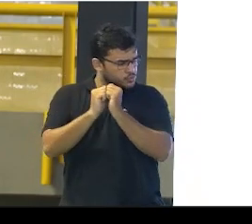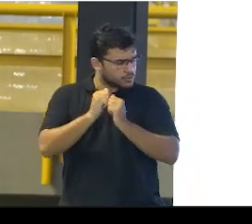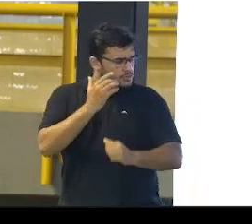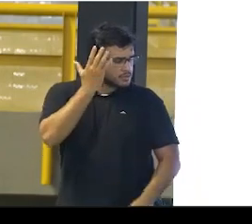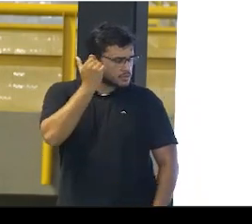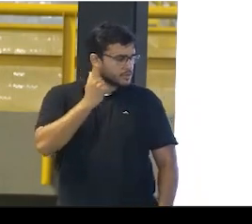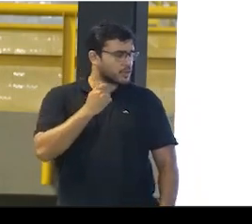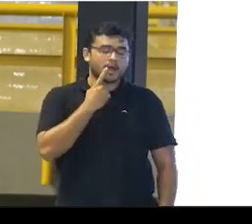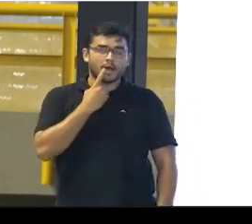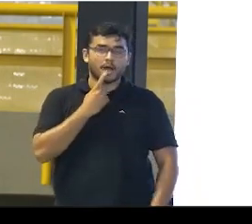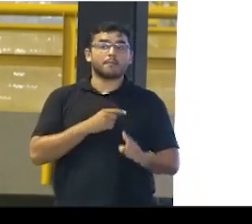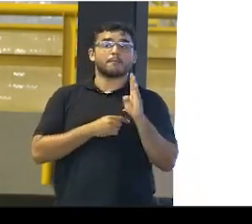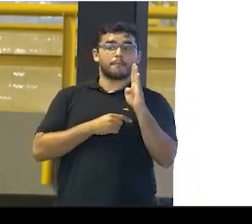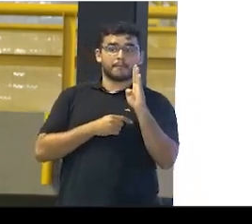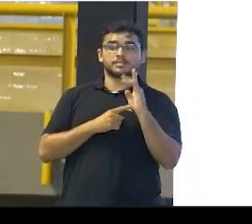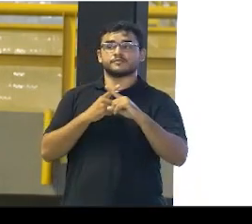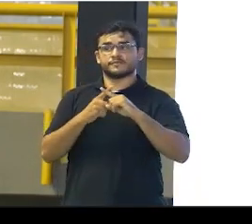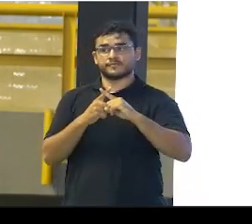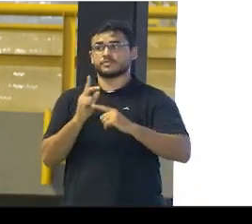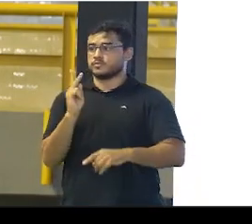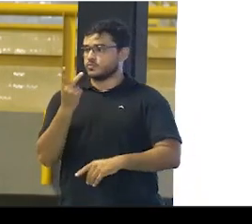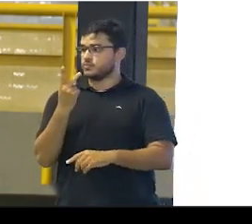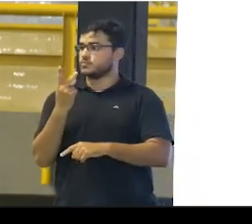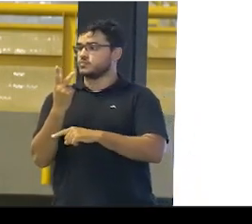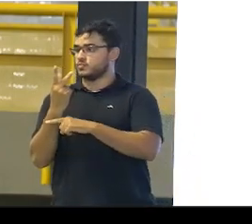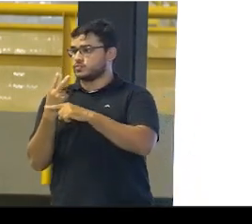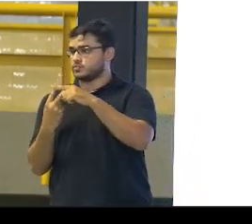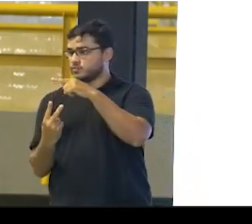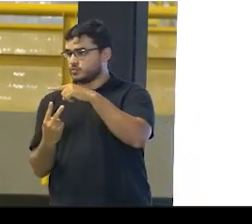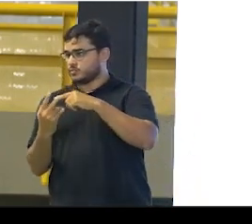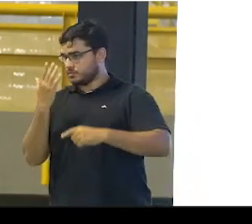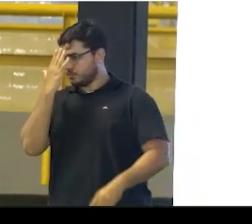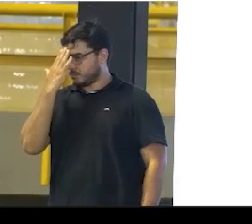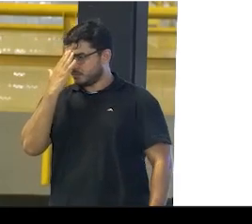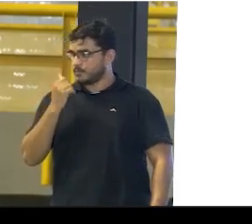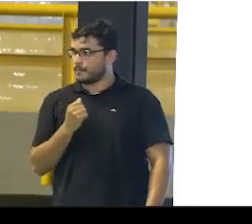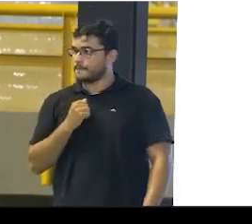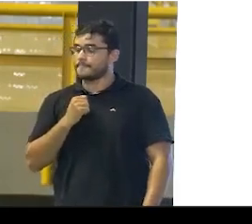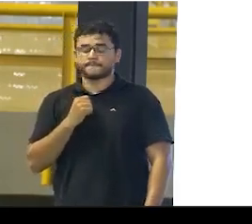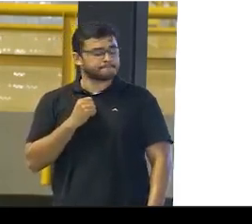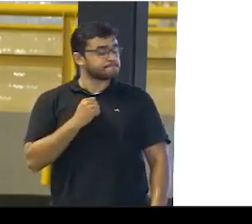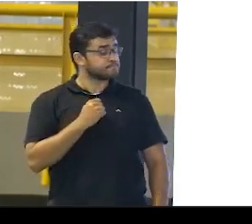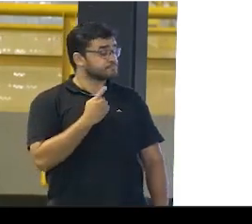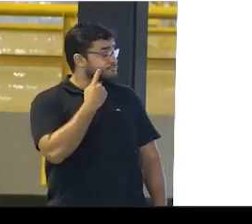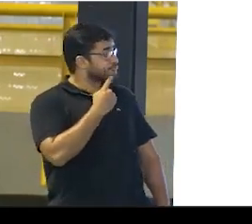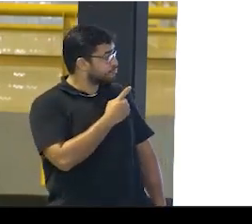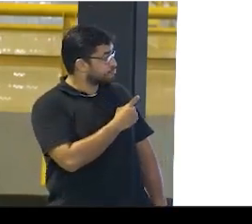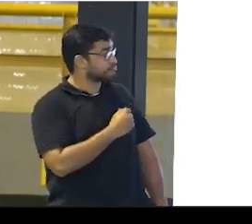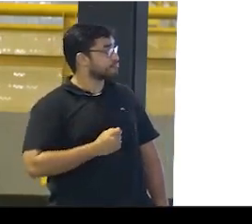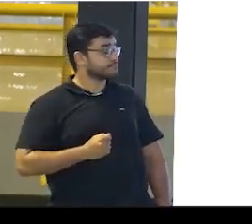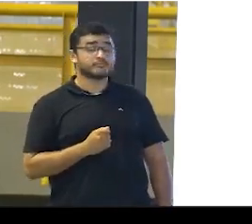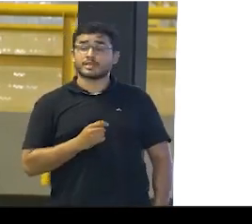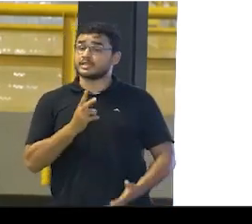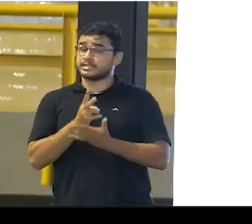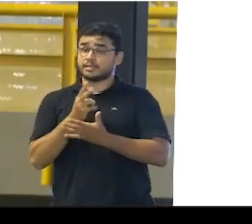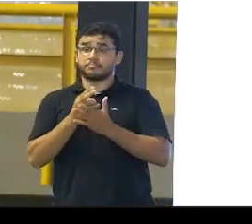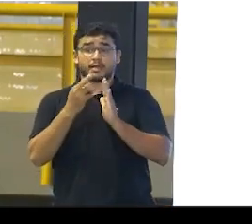que tudo tem a mesma fórmula, lembra disso? Vamos lá. Eu vou desenhar aqui um